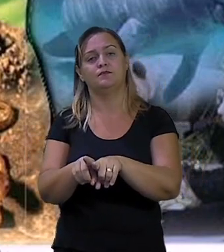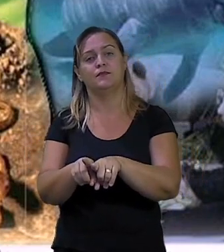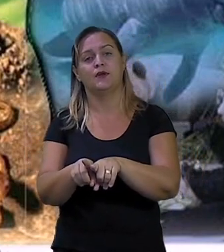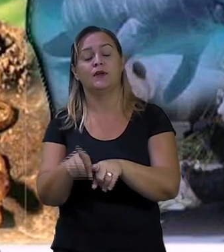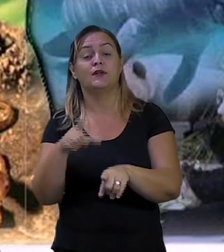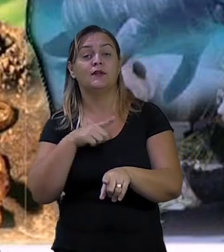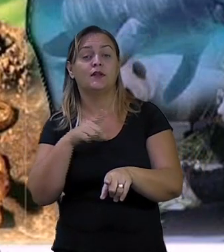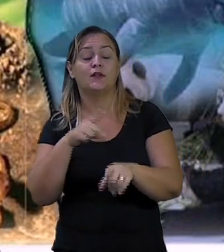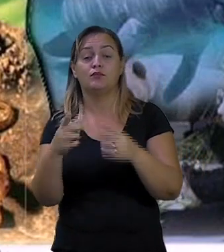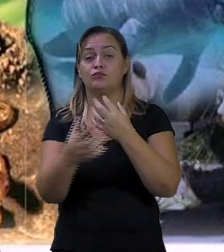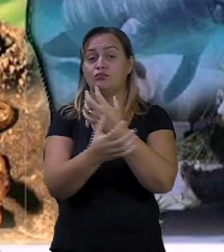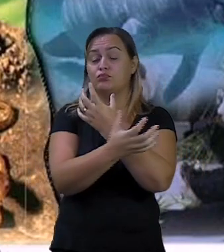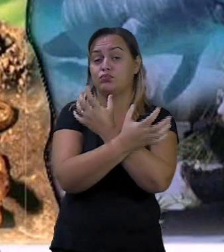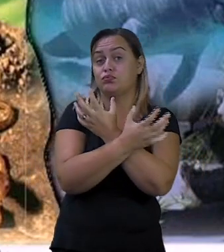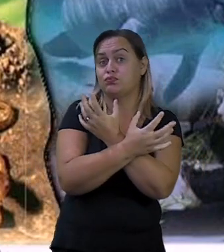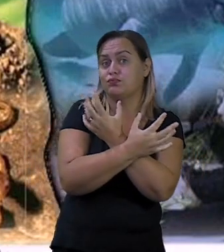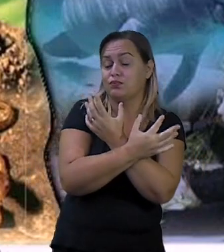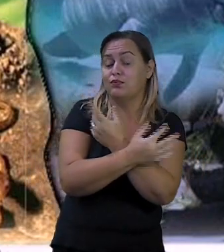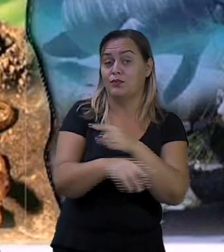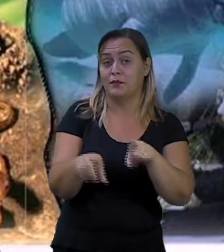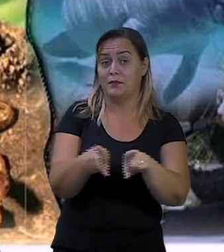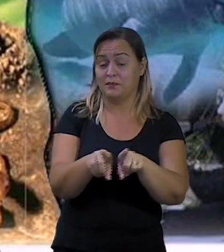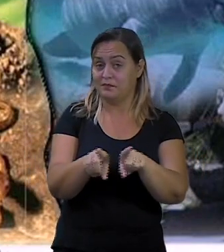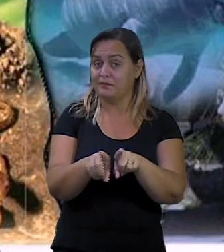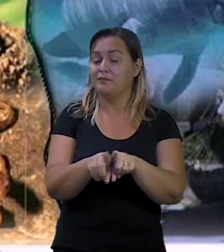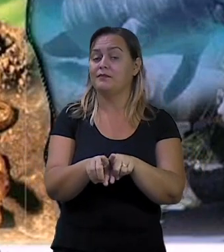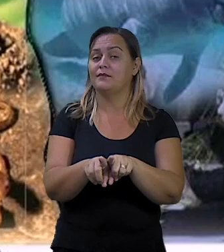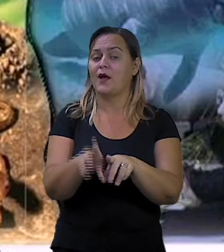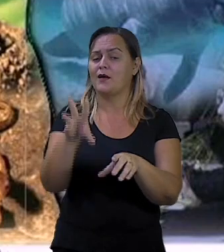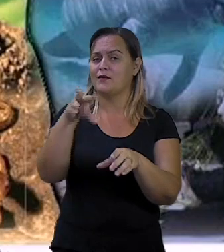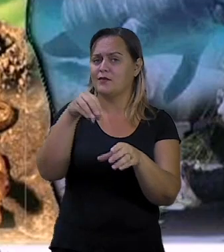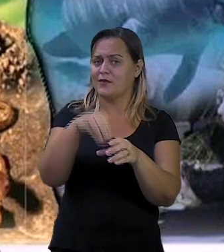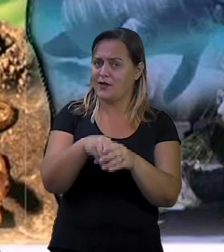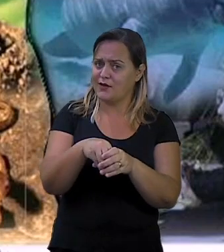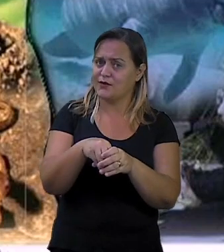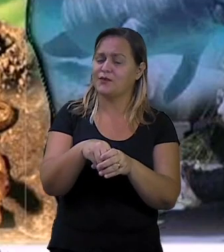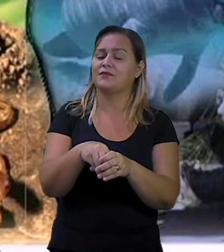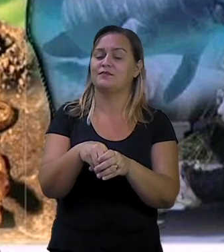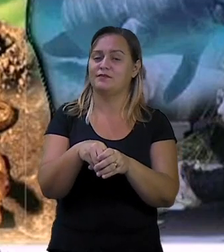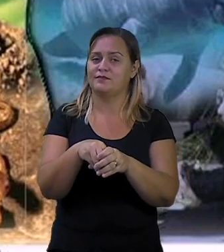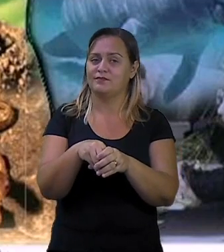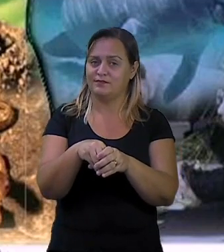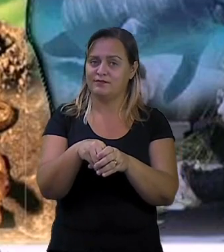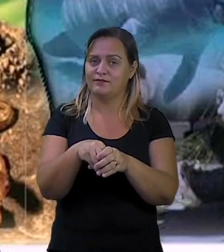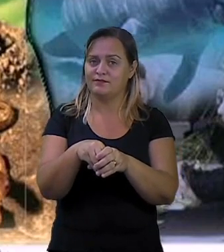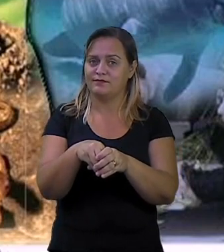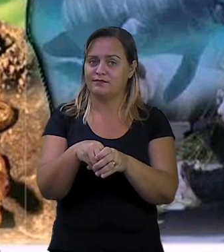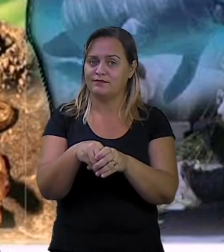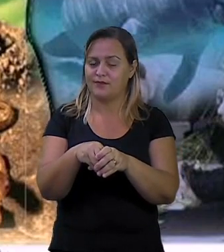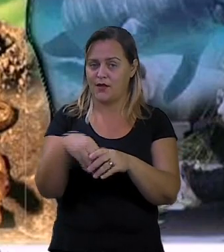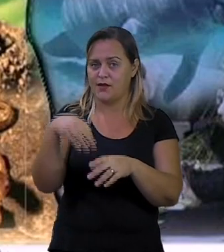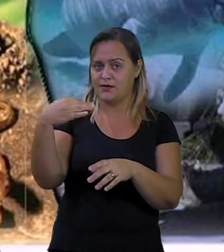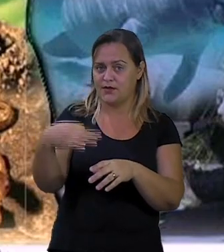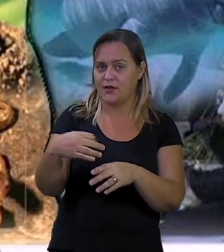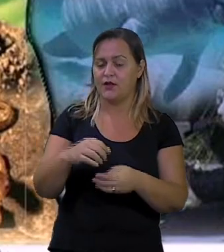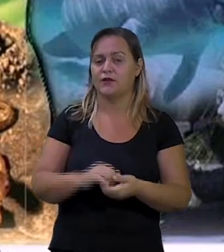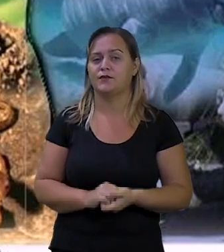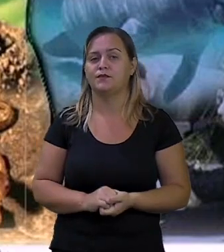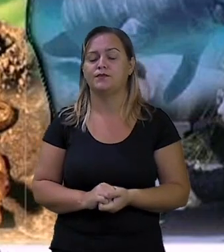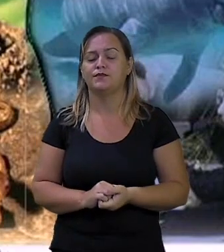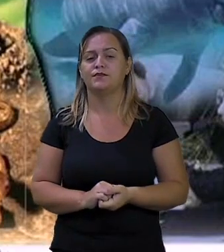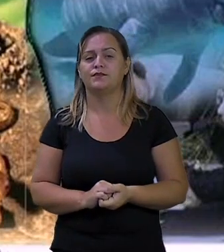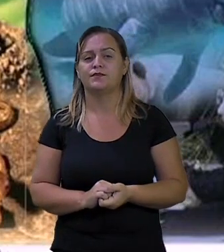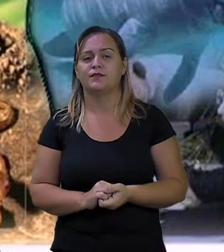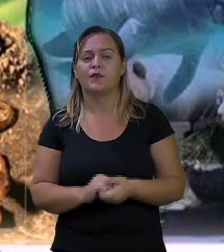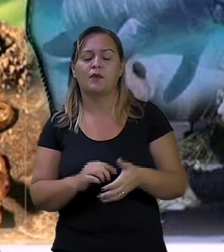esquelético cardíaco e liso e o esqueleto é interno em si né que traz ossos de